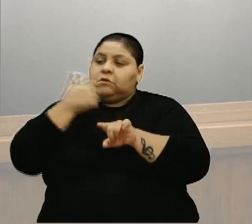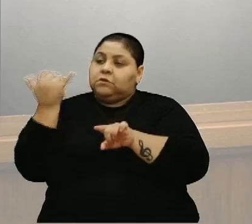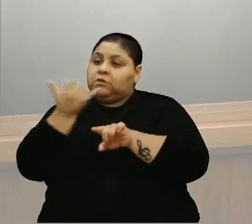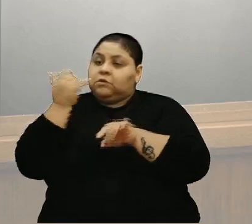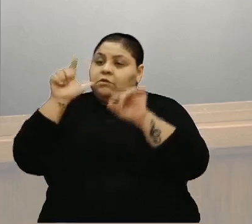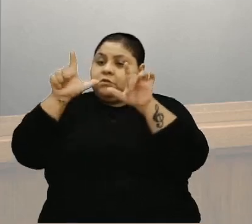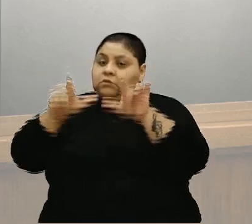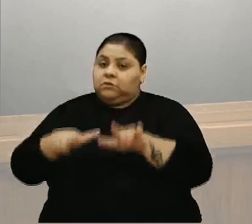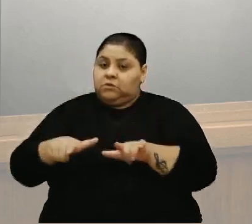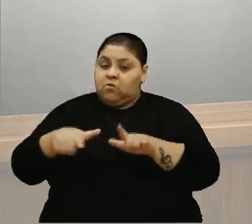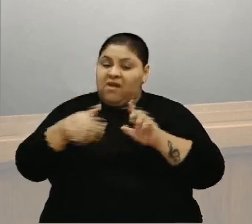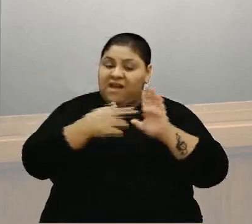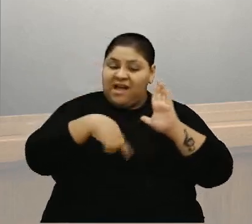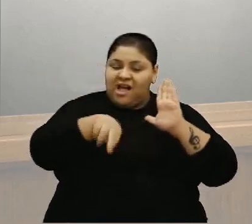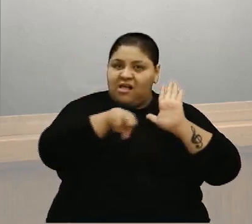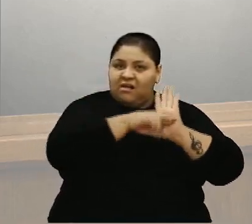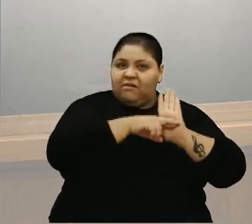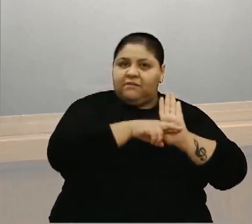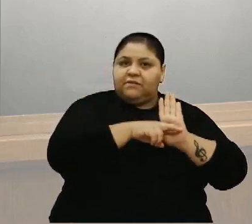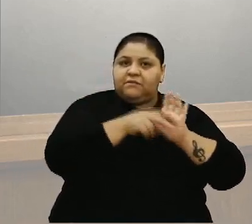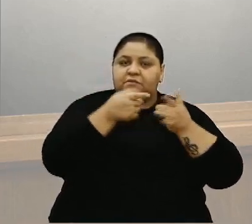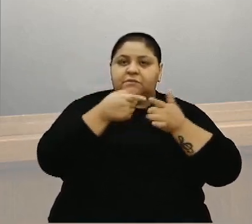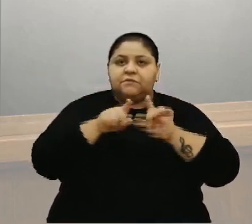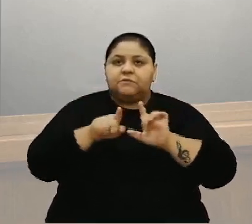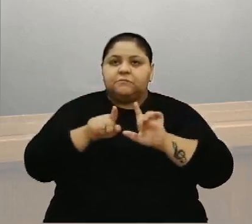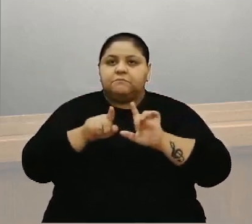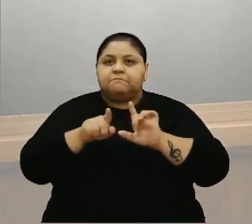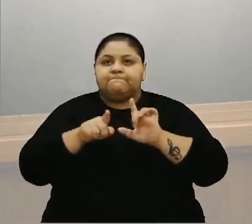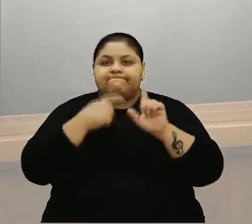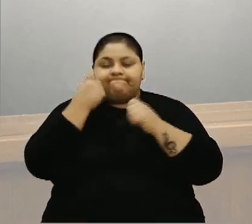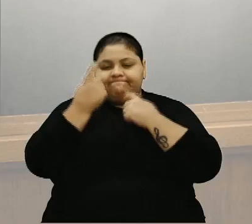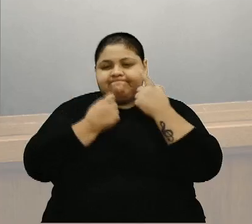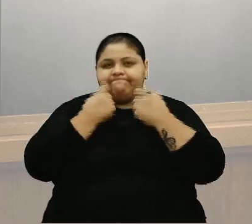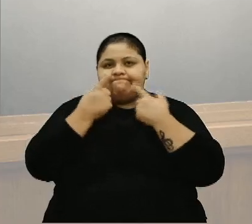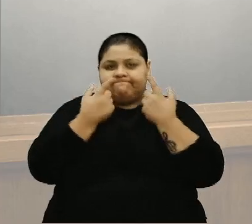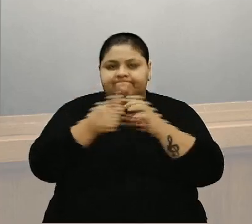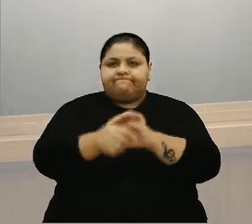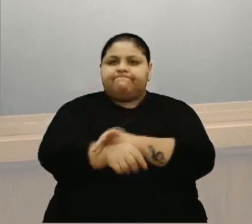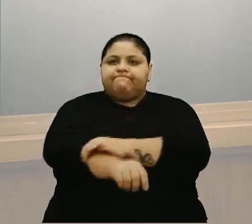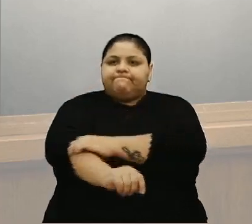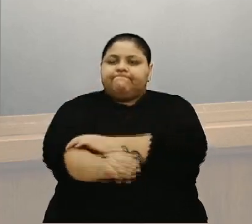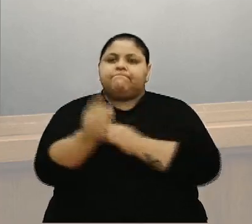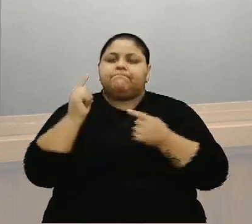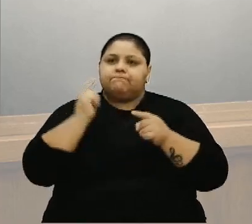da reconstrução, mas eu fiquei um pouco preocupada, porque